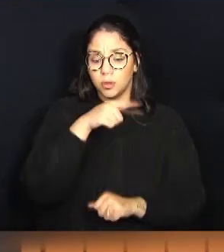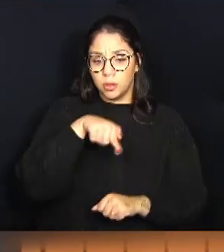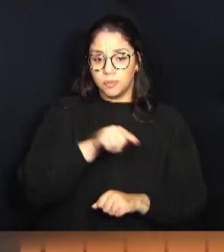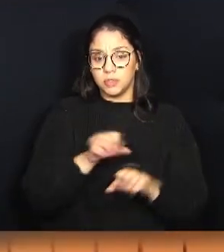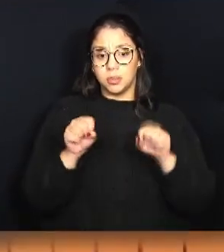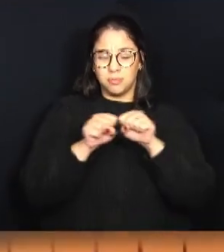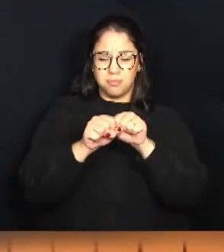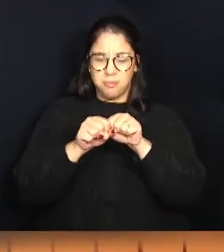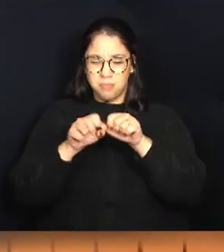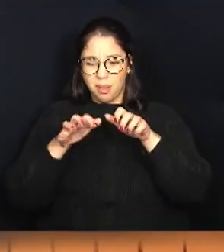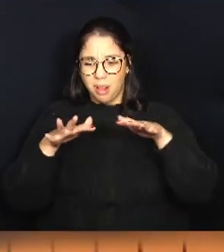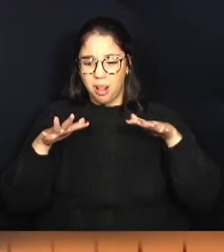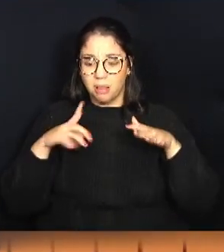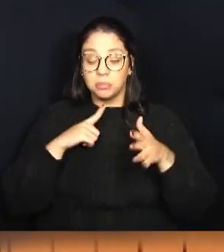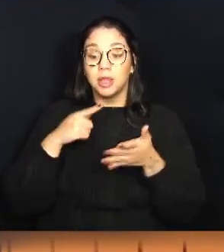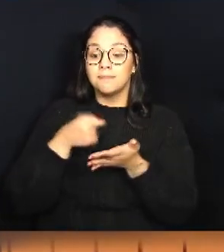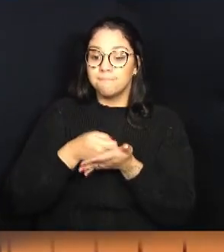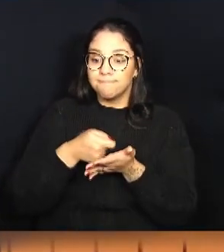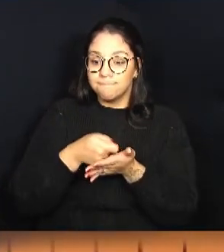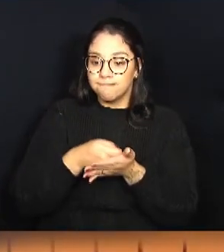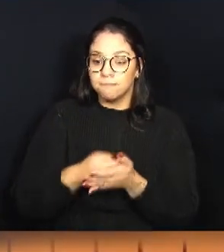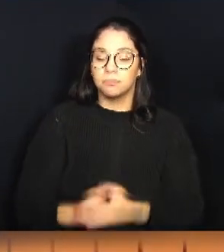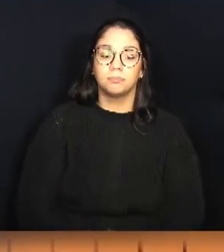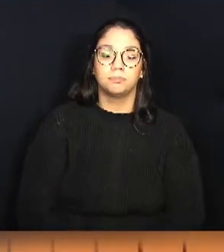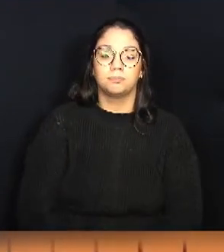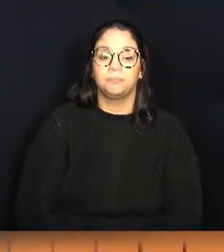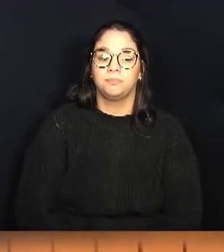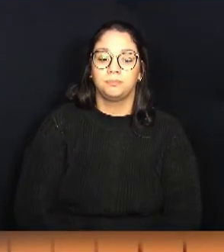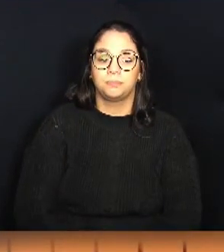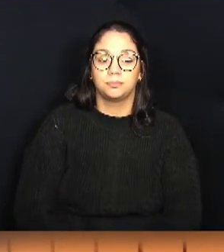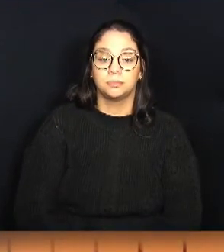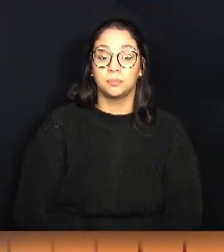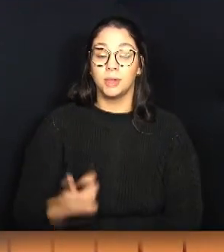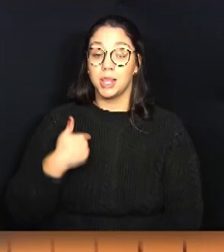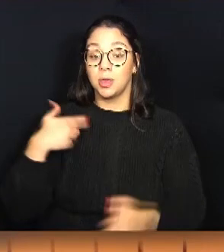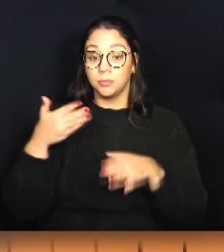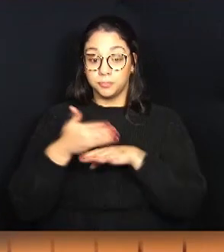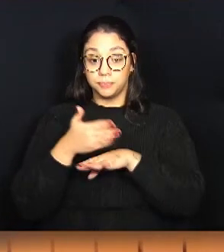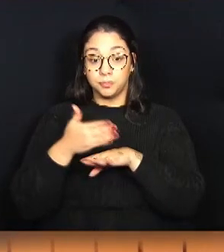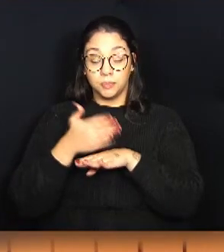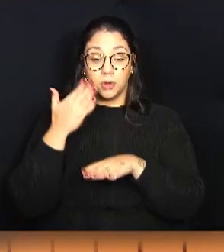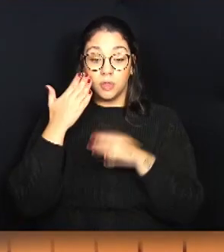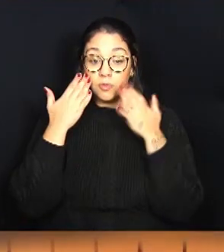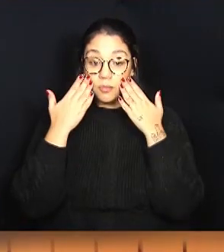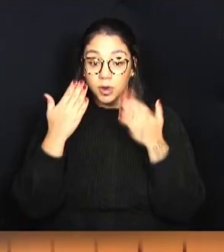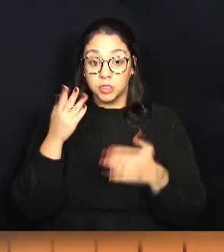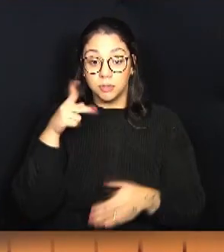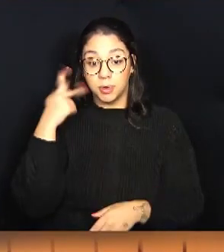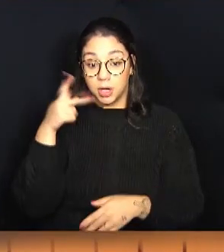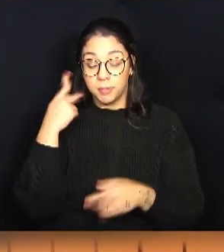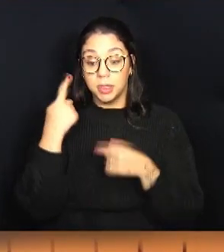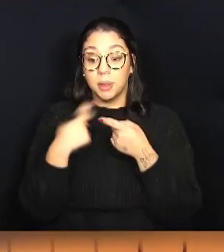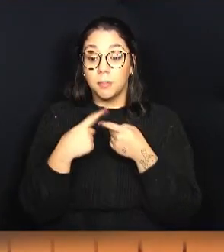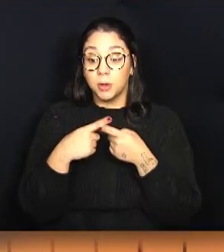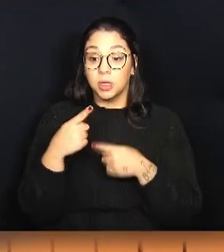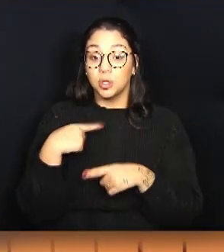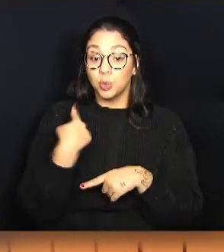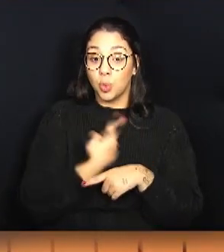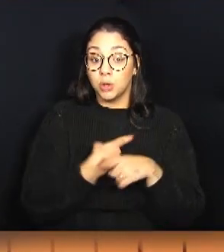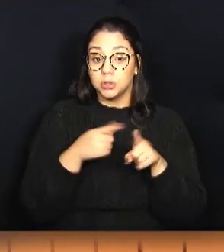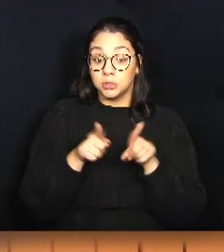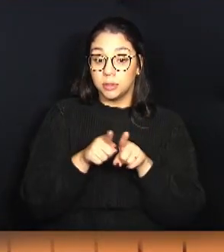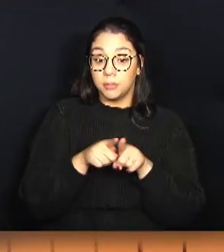lotado esse plenário. Para mim, compor, né, essa frente parlamentar é importantíssima, porque a gente também tem